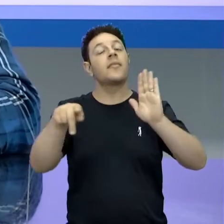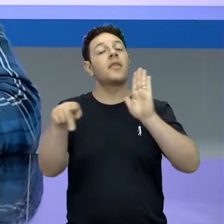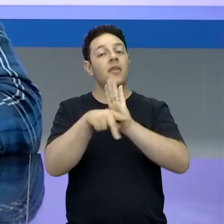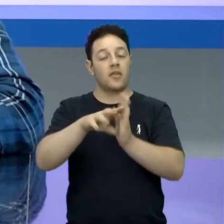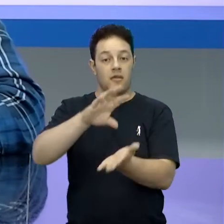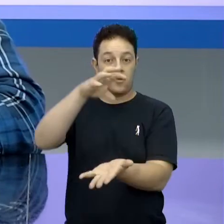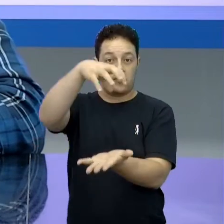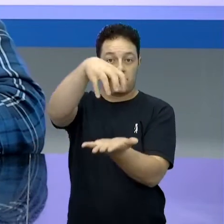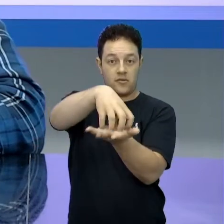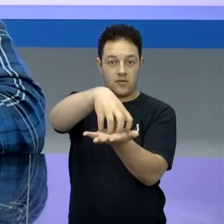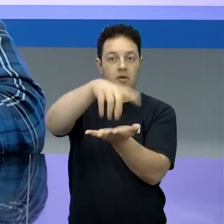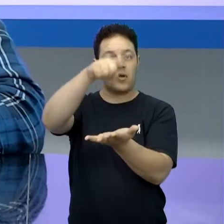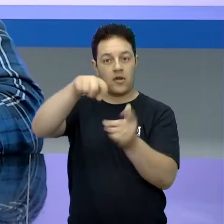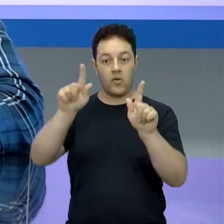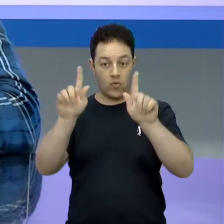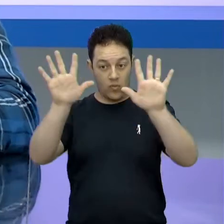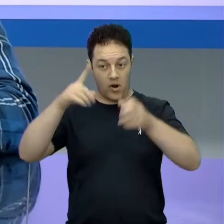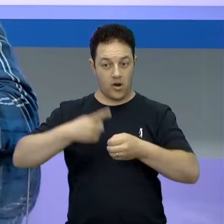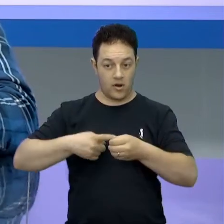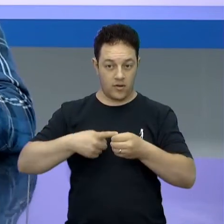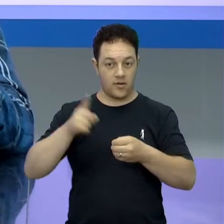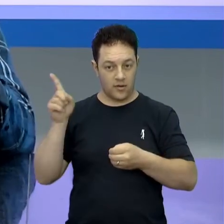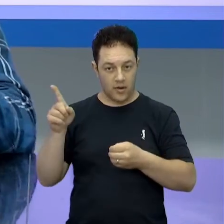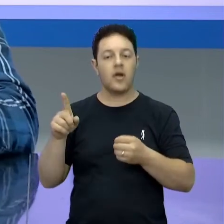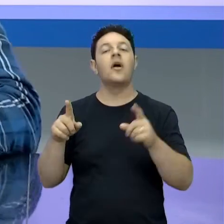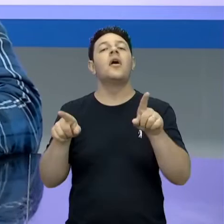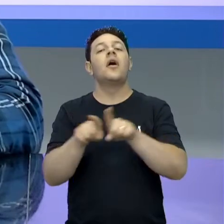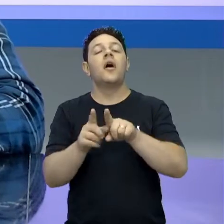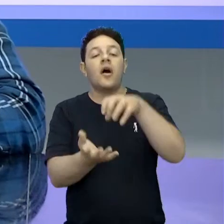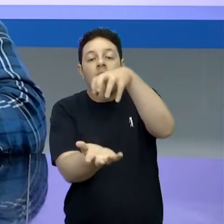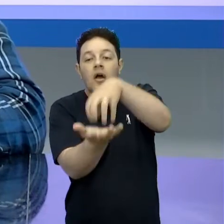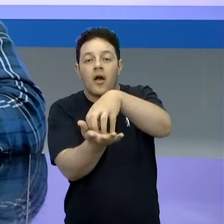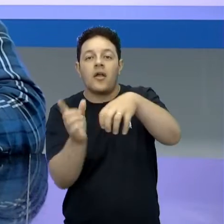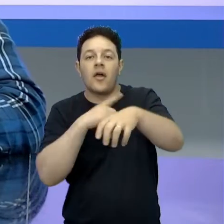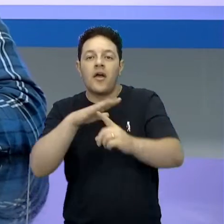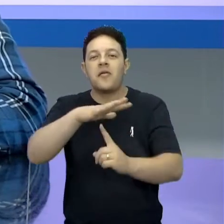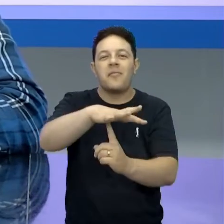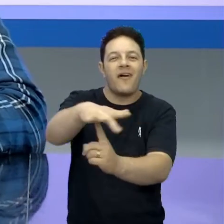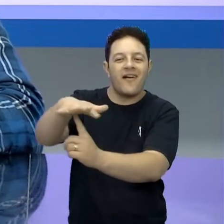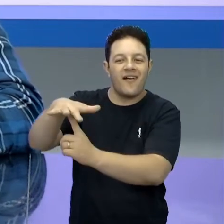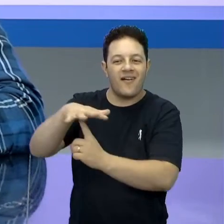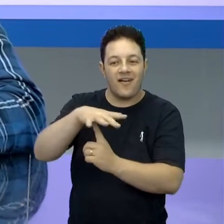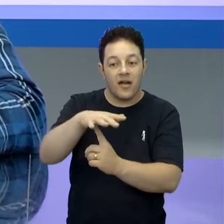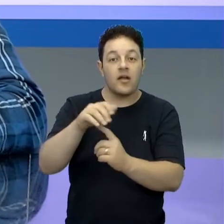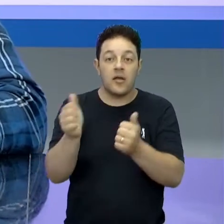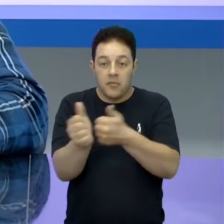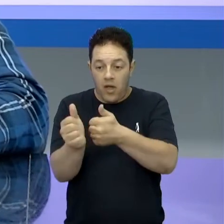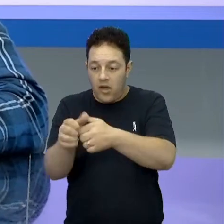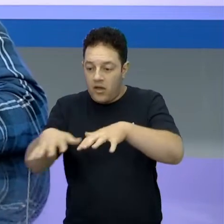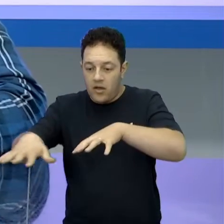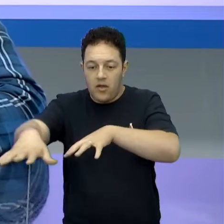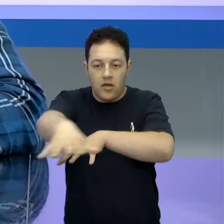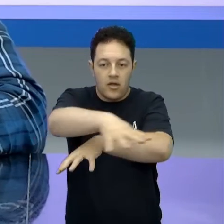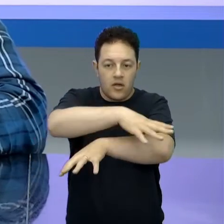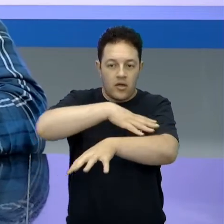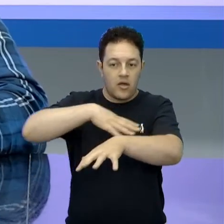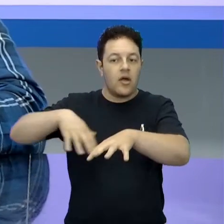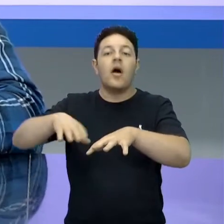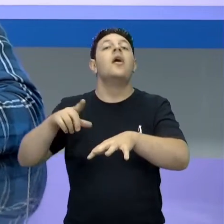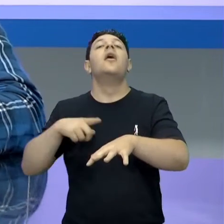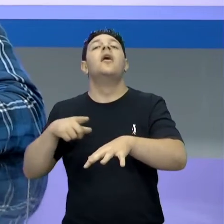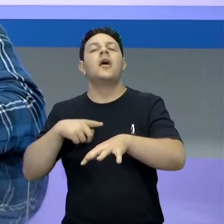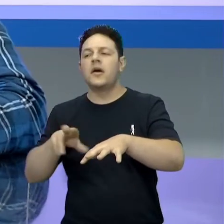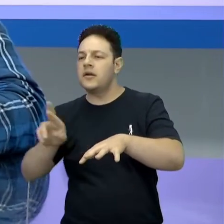no centro da cidade de Guarulhos, ela fica também no centro de uma praça e ao redor dessa praça